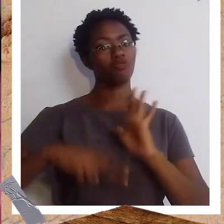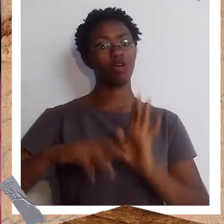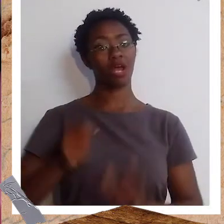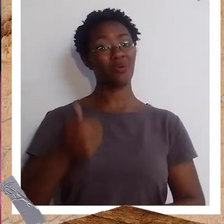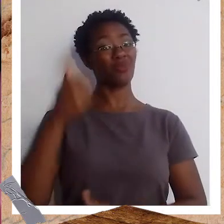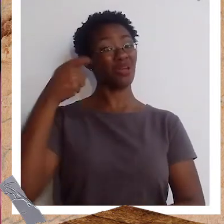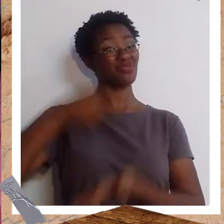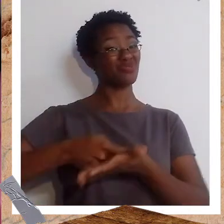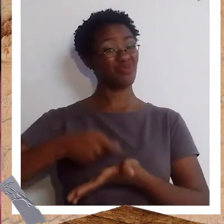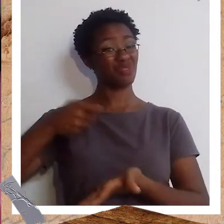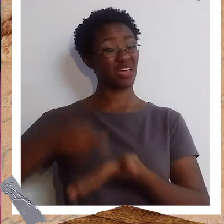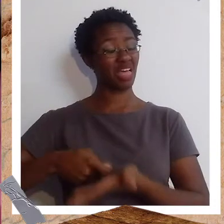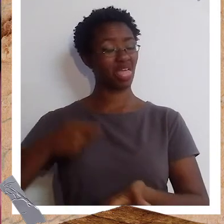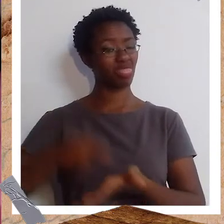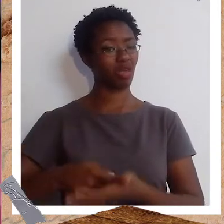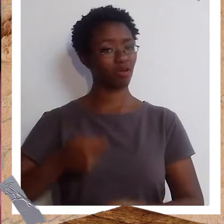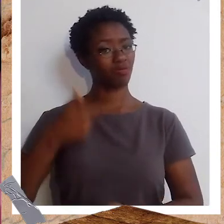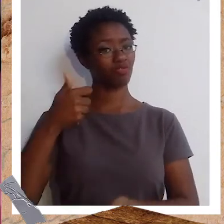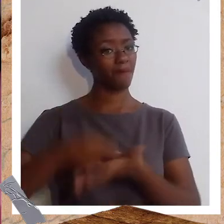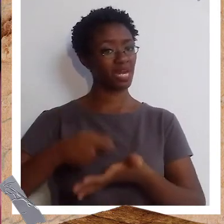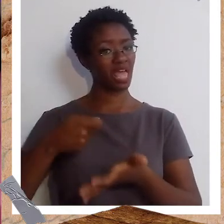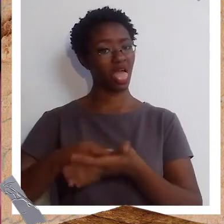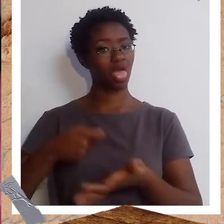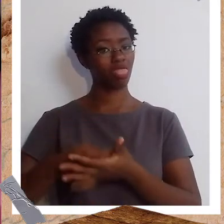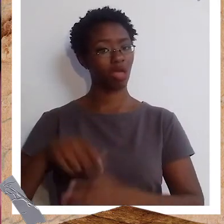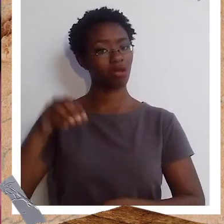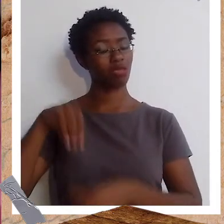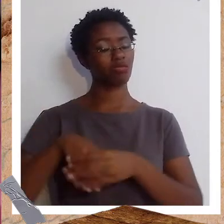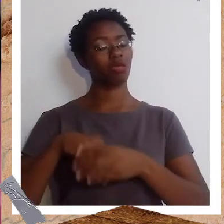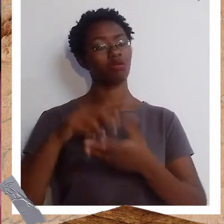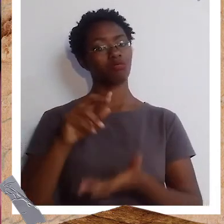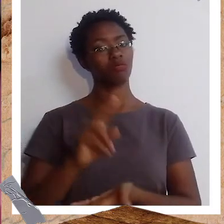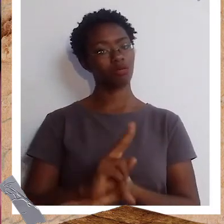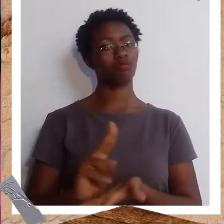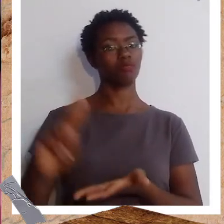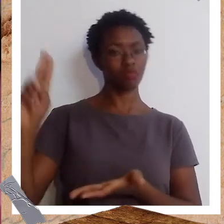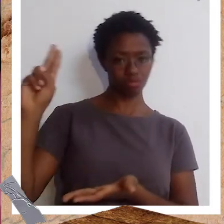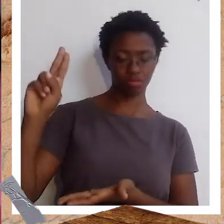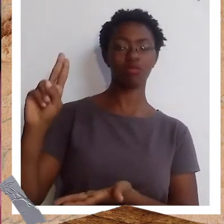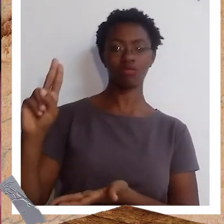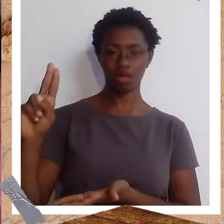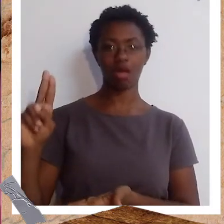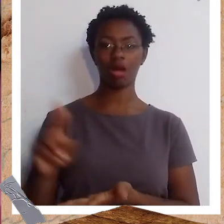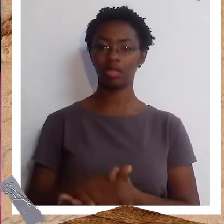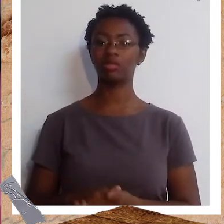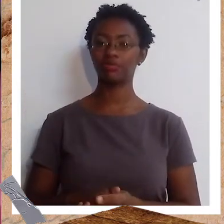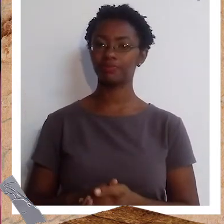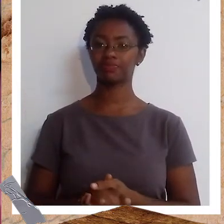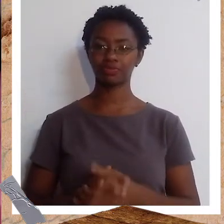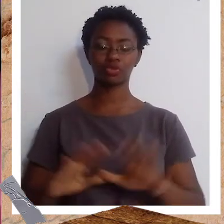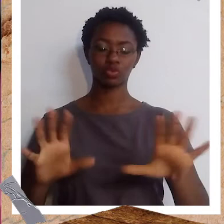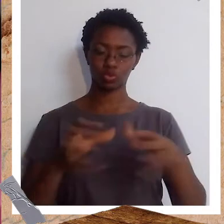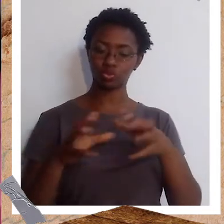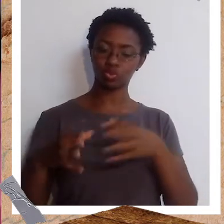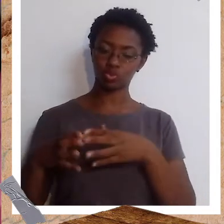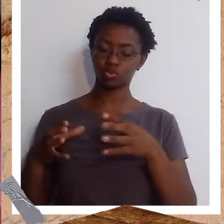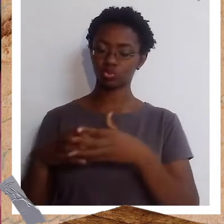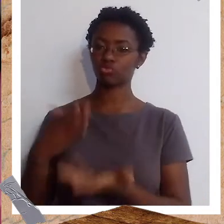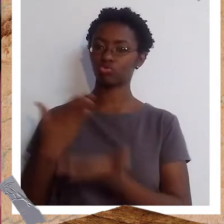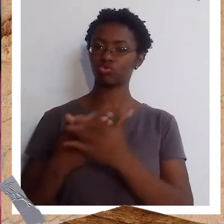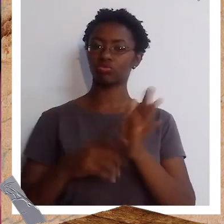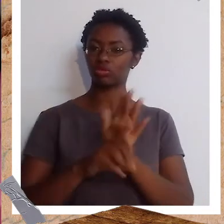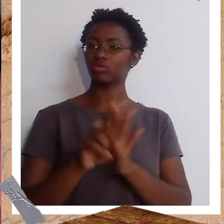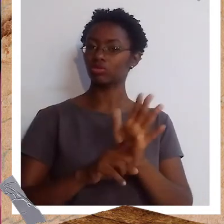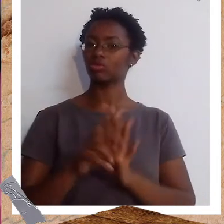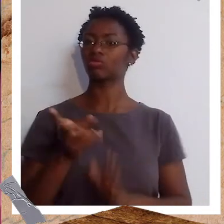Estados Unidos, nas universidades, em programas de Latin American Studies, né, estudos latino-americanos, ou Women's Studies. A obra da Carolina ainda